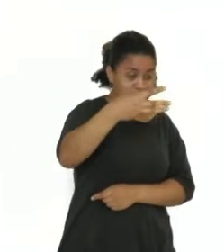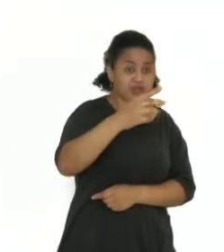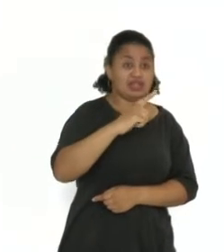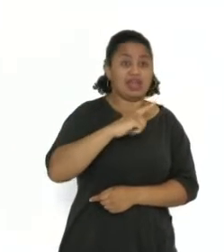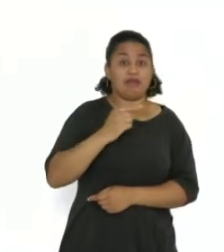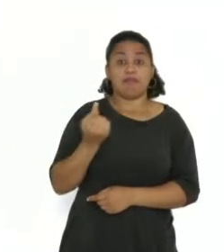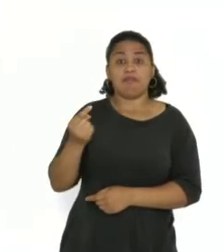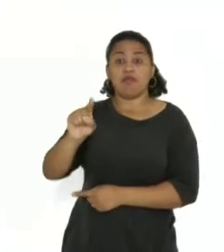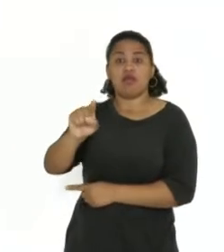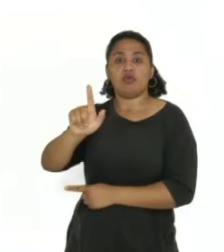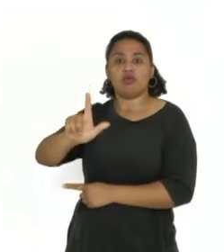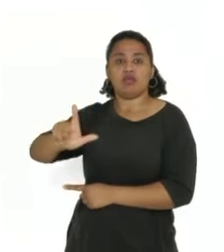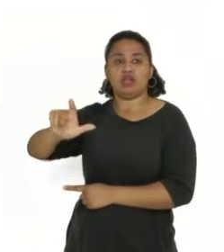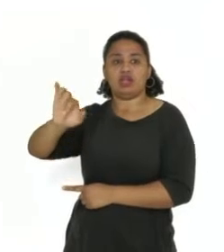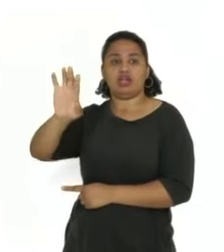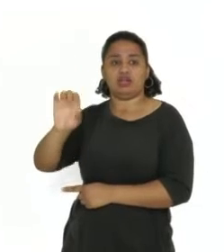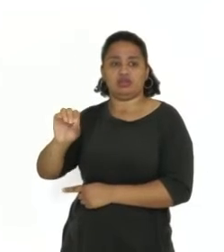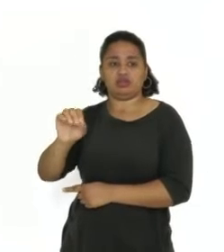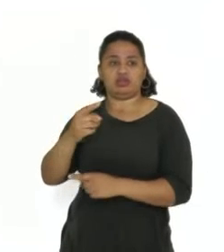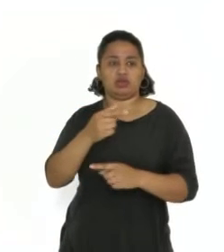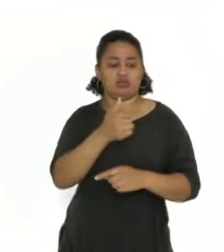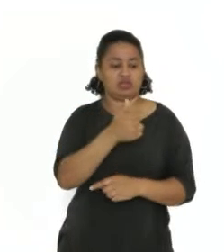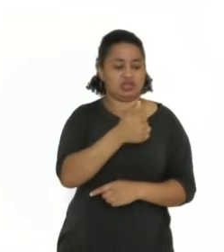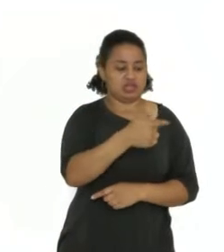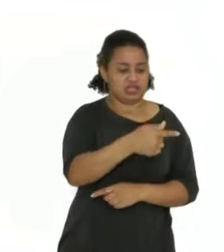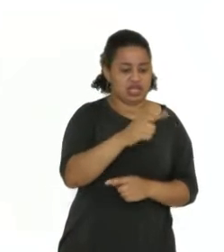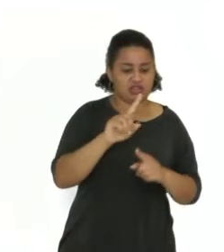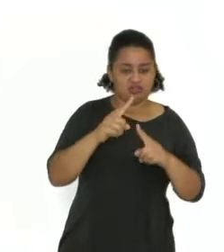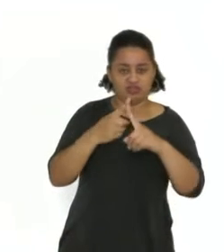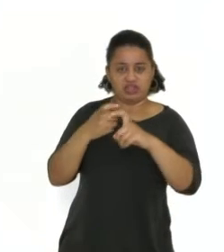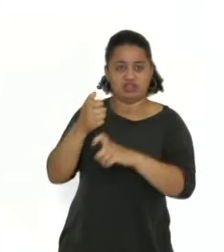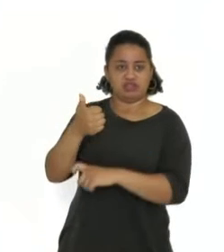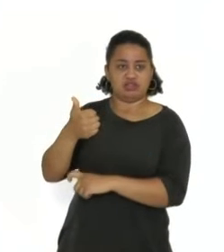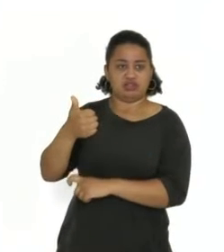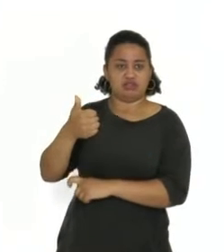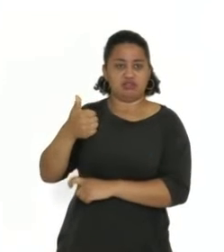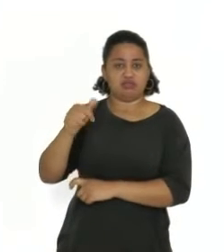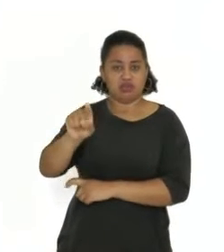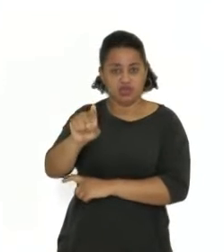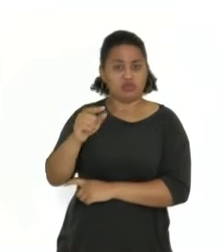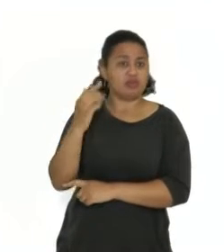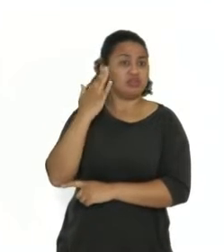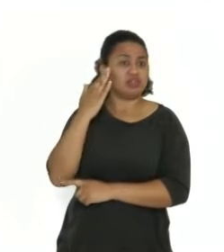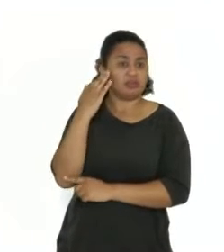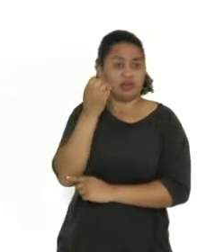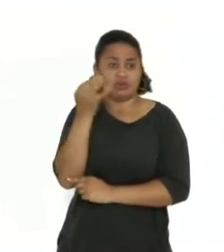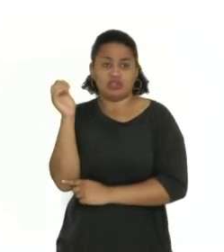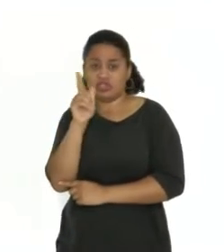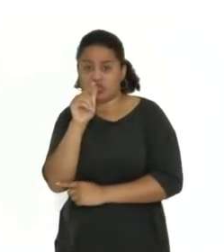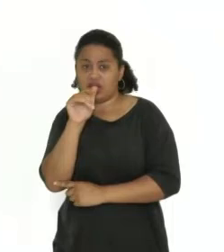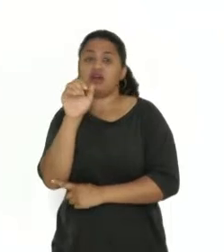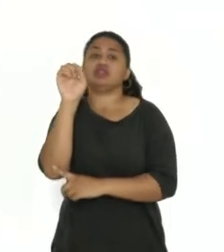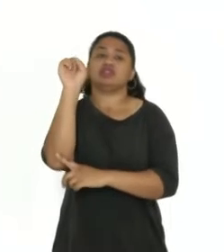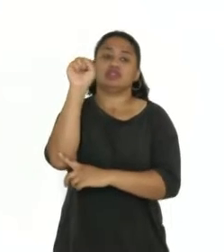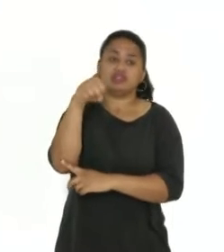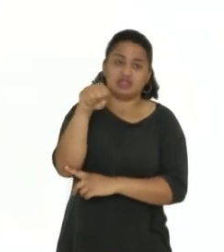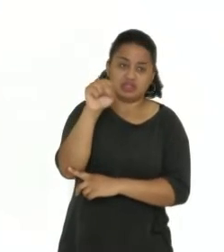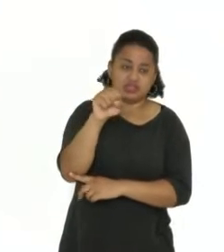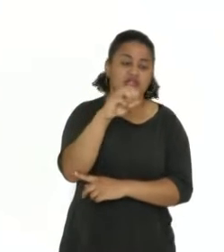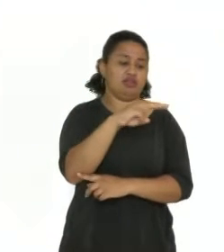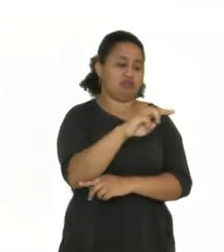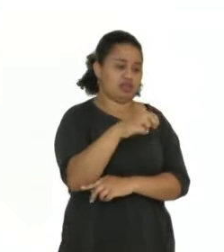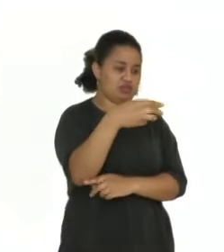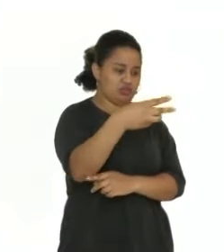Ah, então se eu multiplicar 17 por 1000, eu vou ter a quantidade de litros de água? Isso mesmo, eu estou transformando de metro cúbico